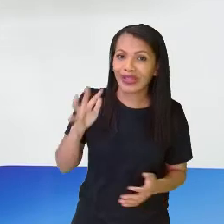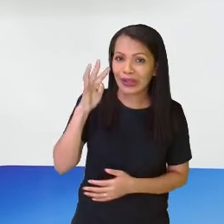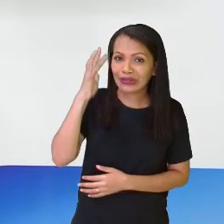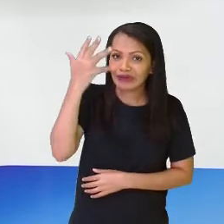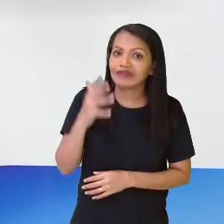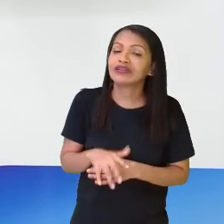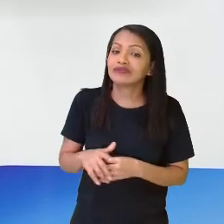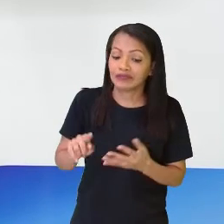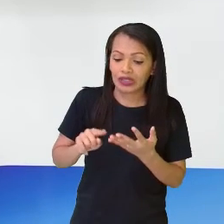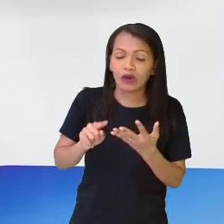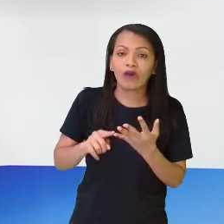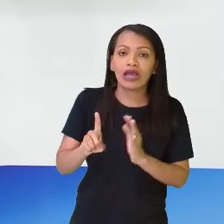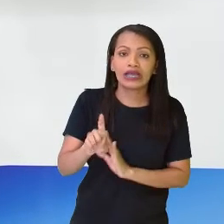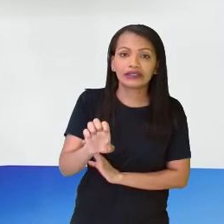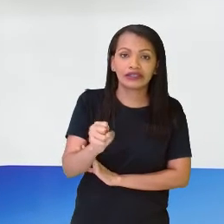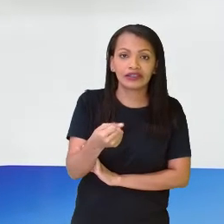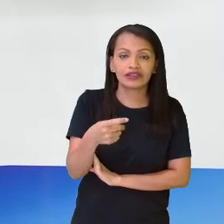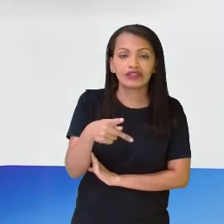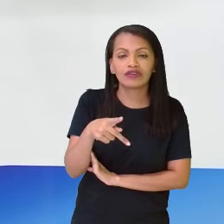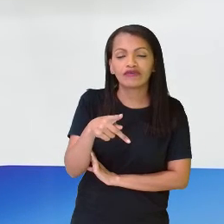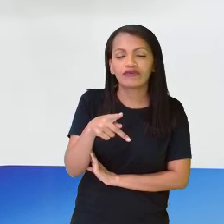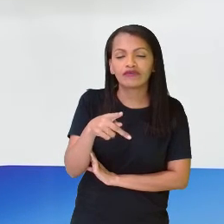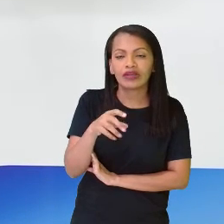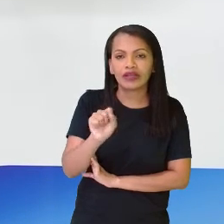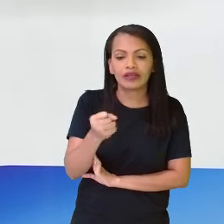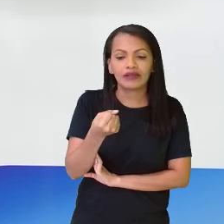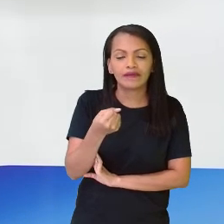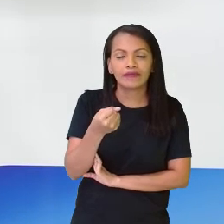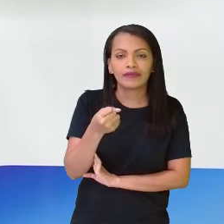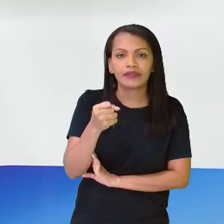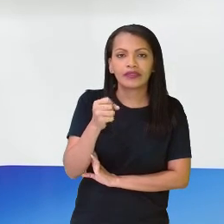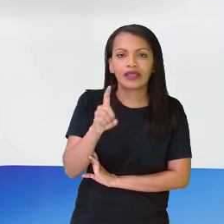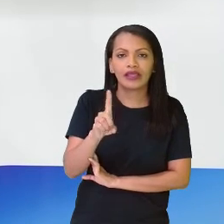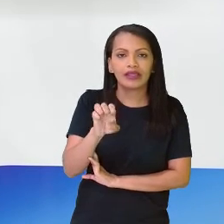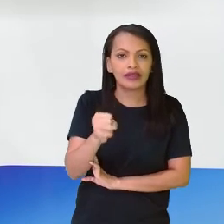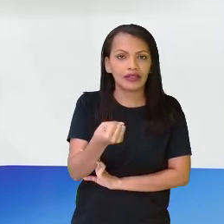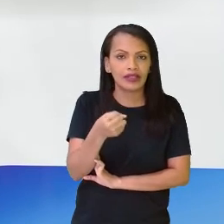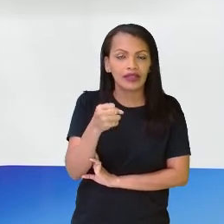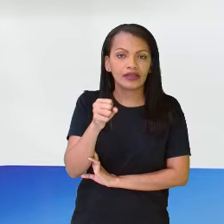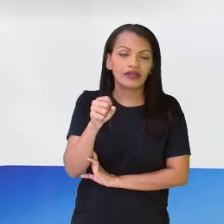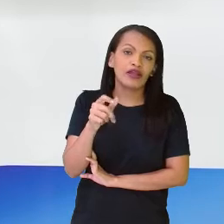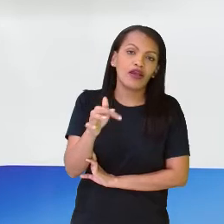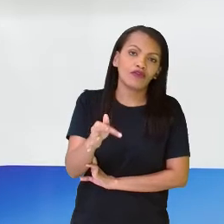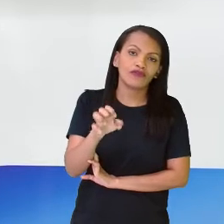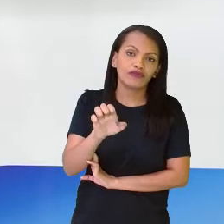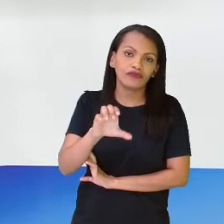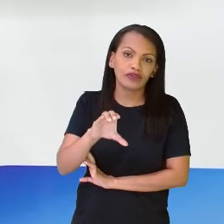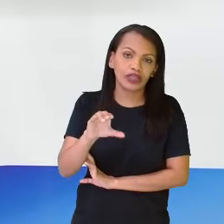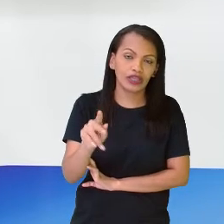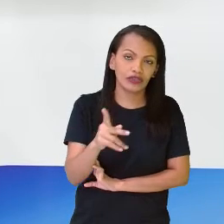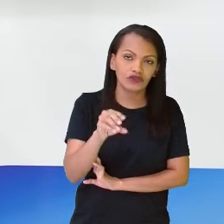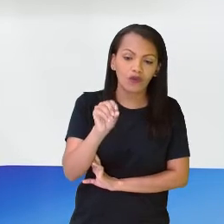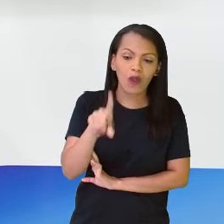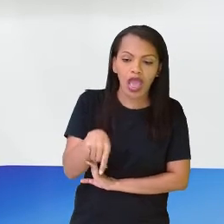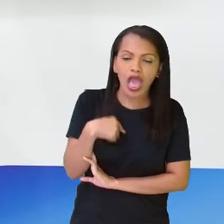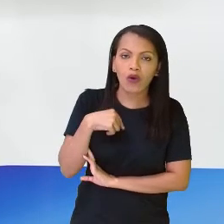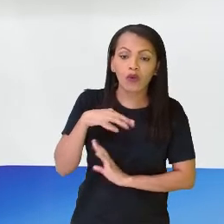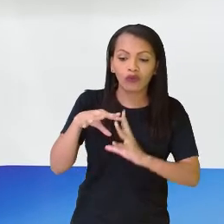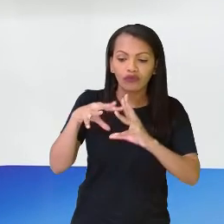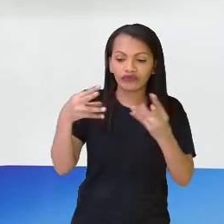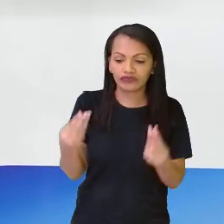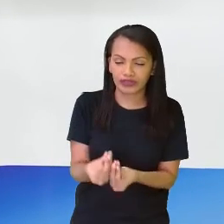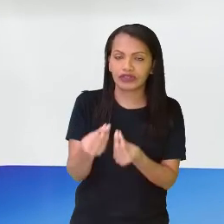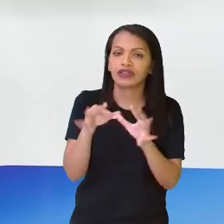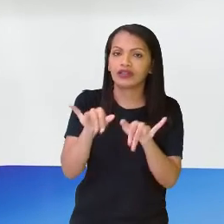alguns exemplos de textos narrativos, porque tudo isso que eu falei aqui, da estrutura, da apresentação, como ele é feito, não são